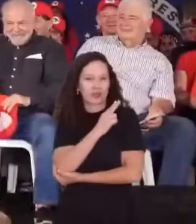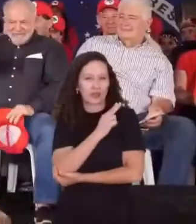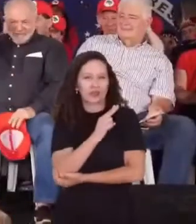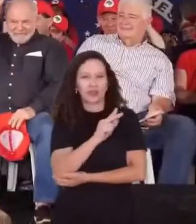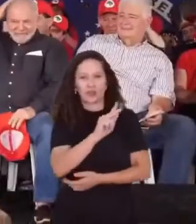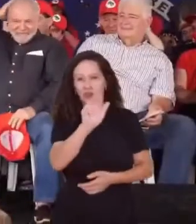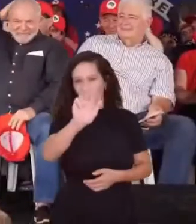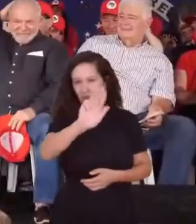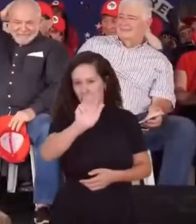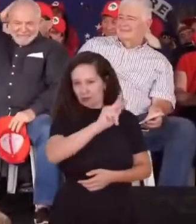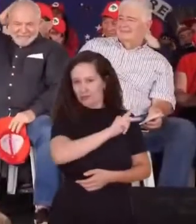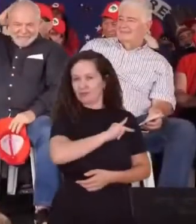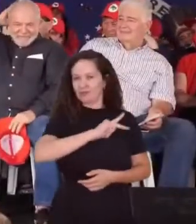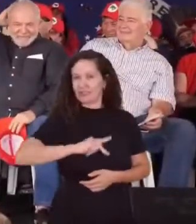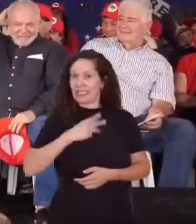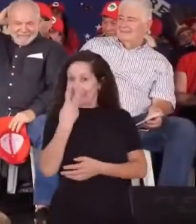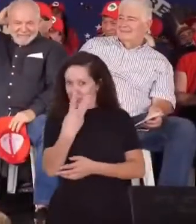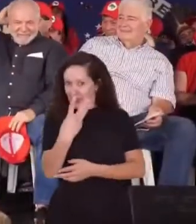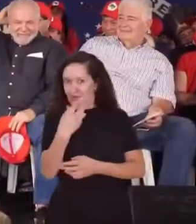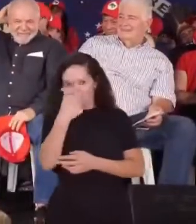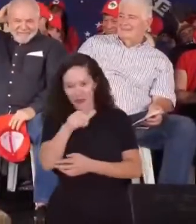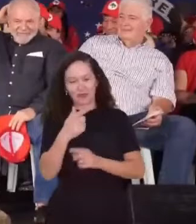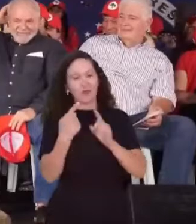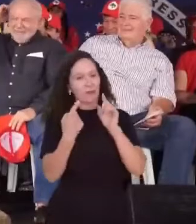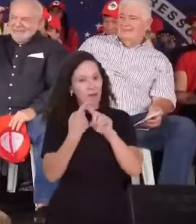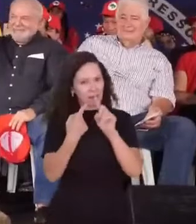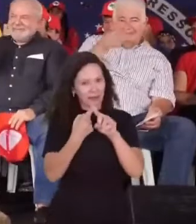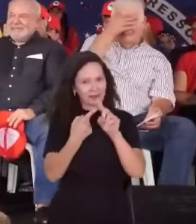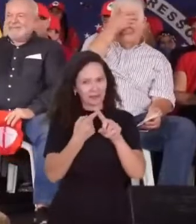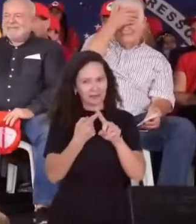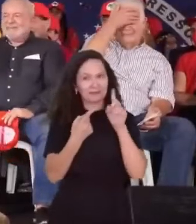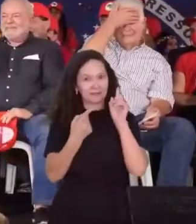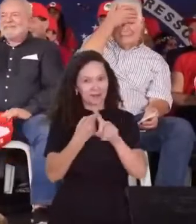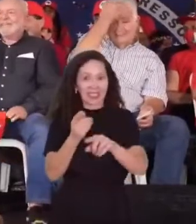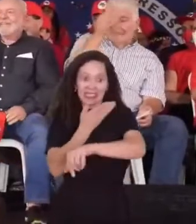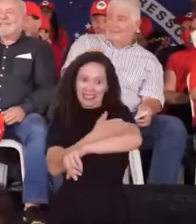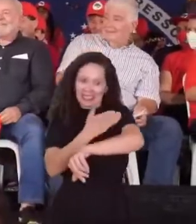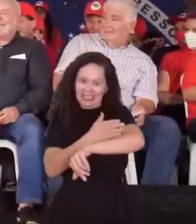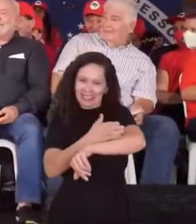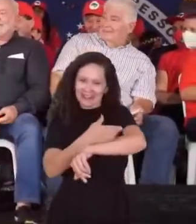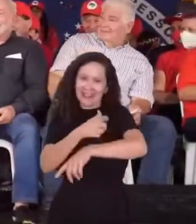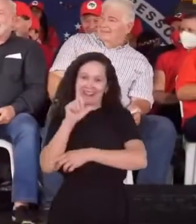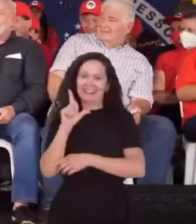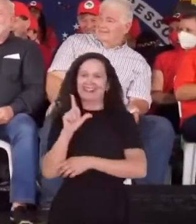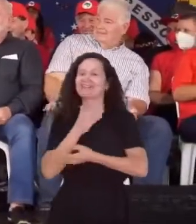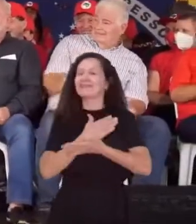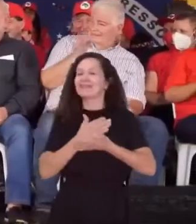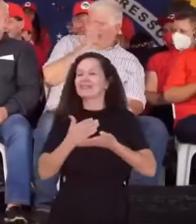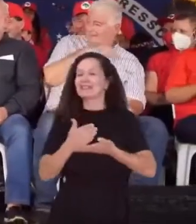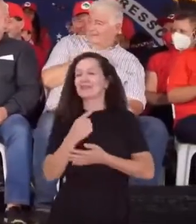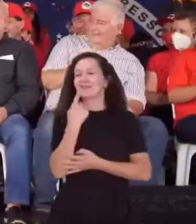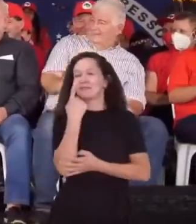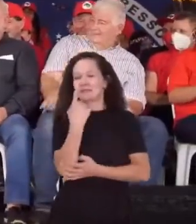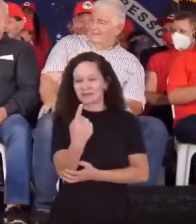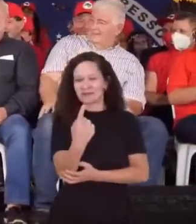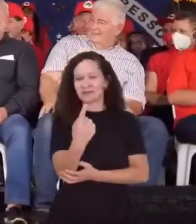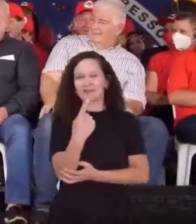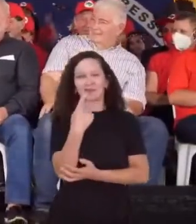vezes. Um, aqui é tudo ensaiado, né? Um, dois,